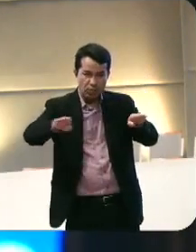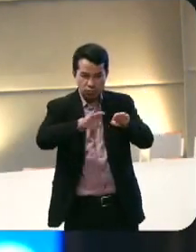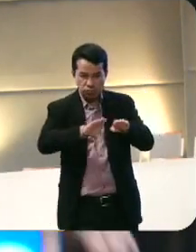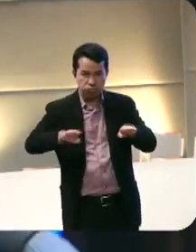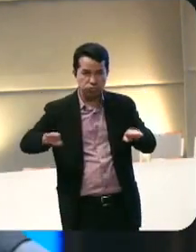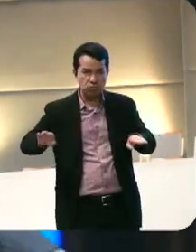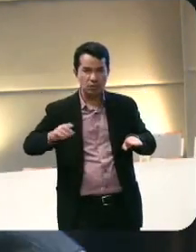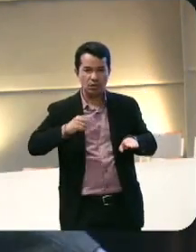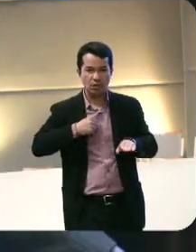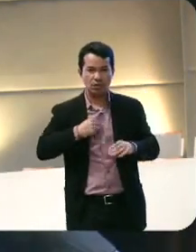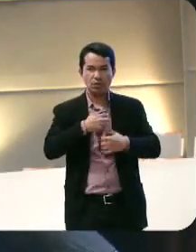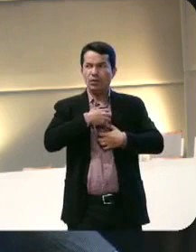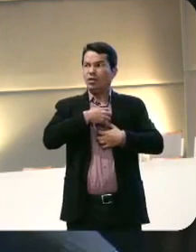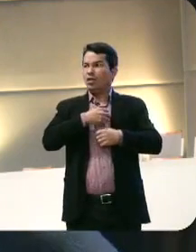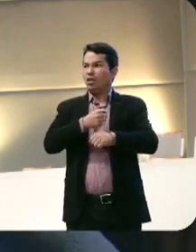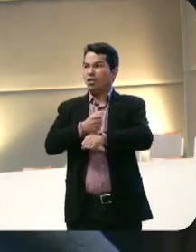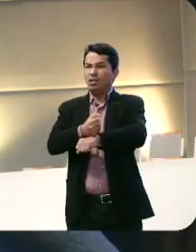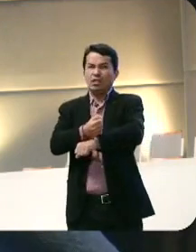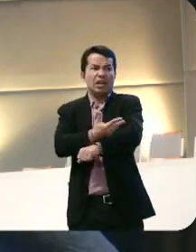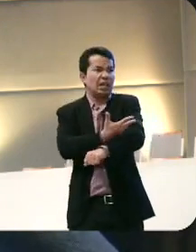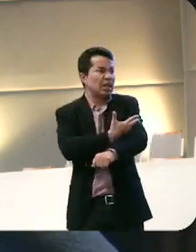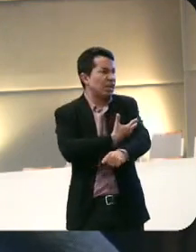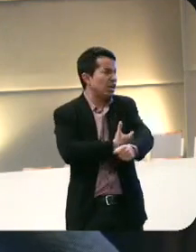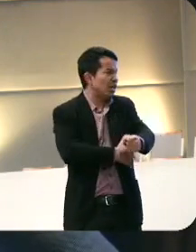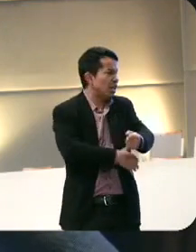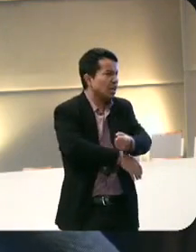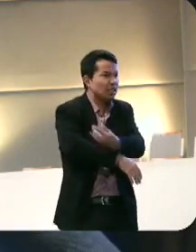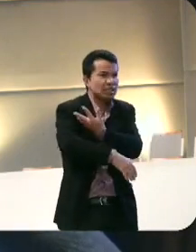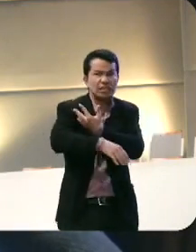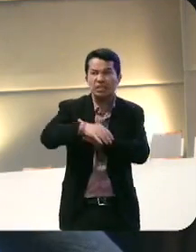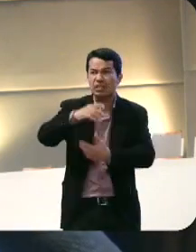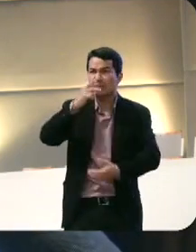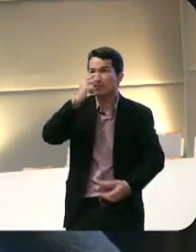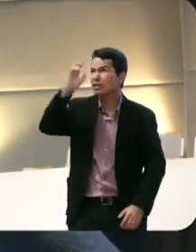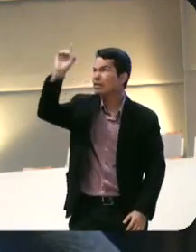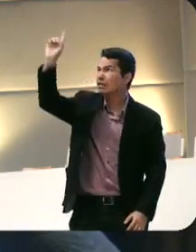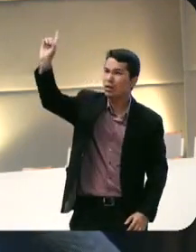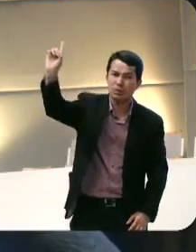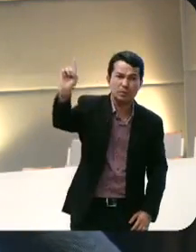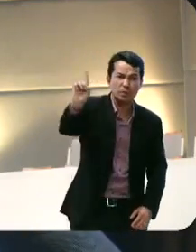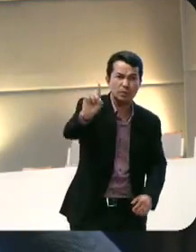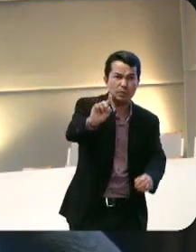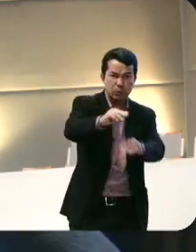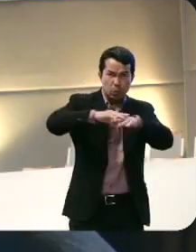a nuvem estava lá. Eu fui andando no meio dos carros.